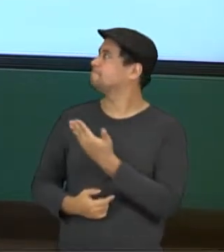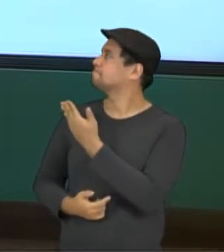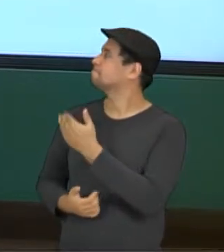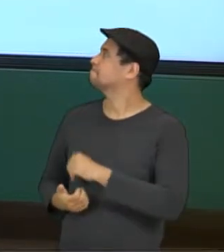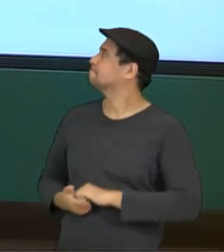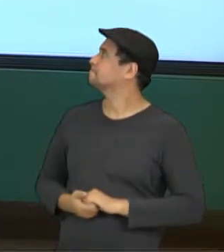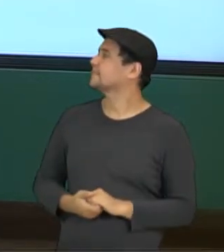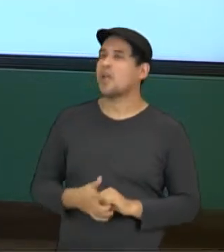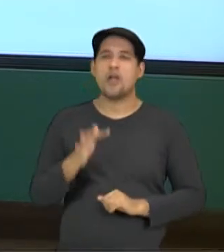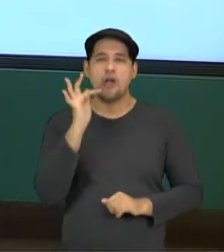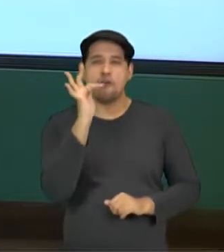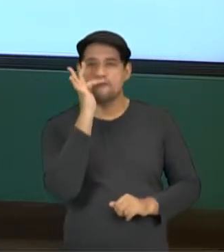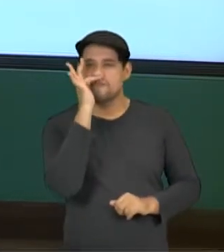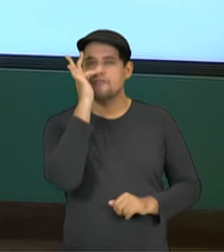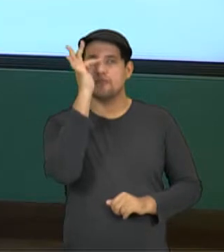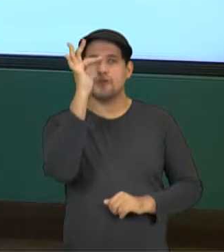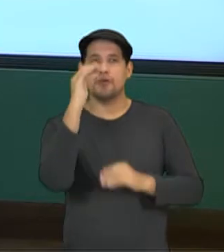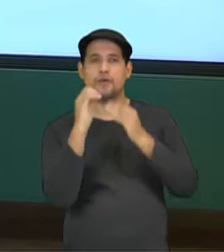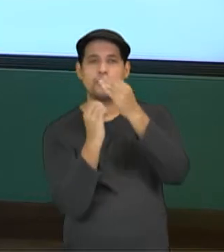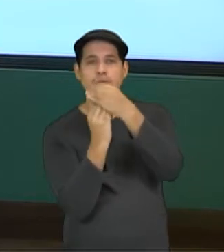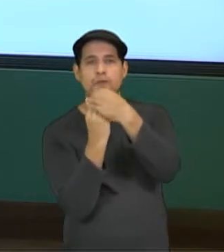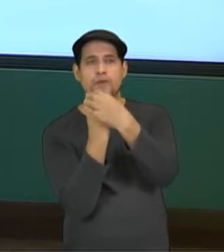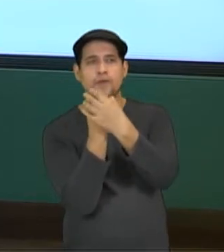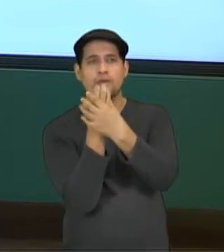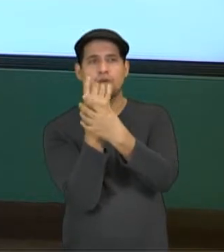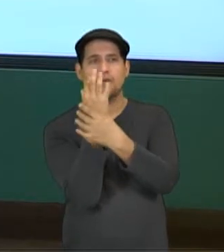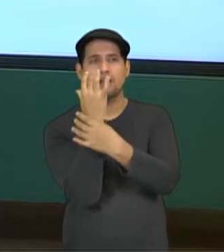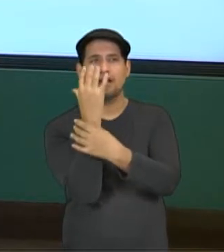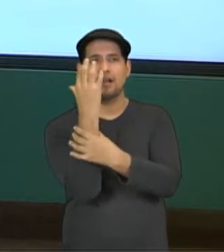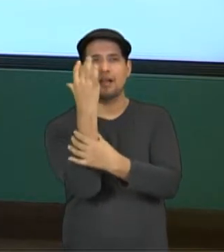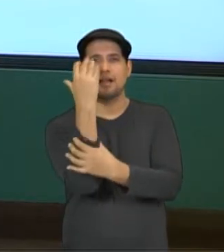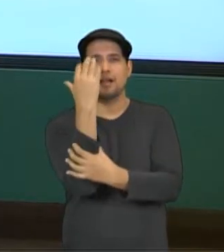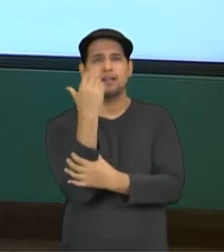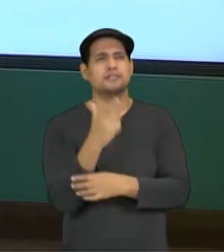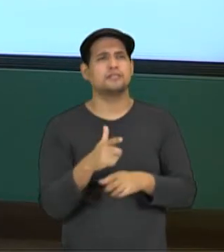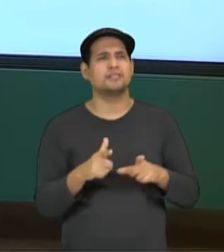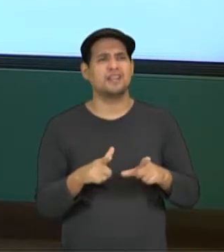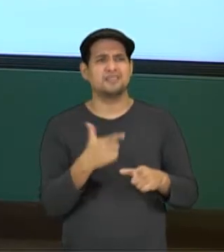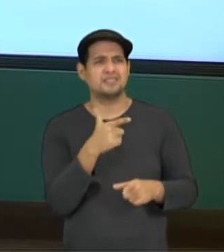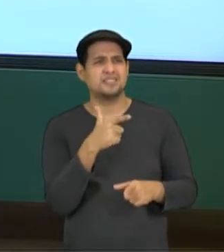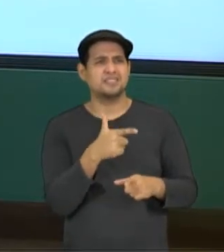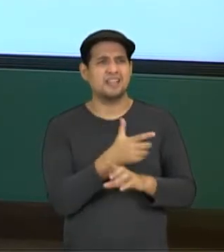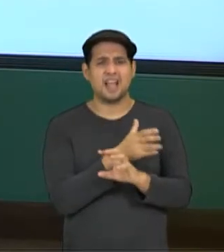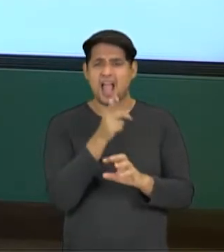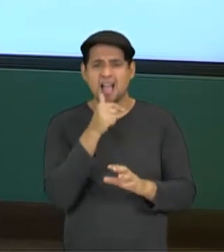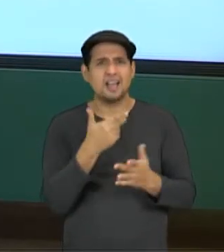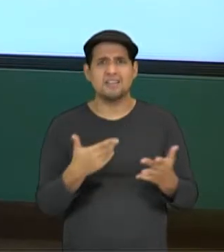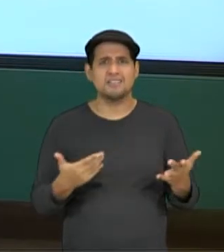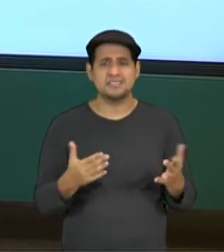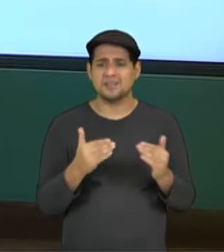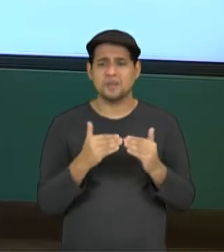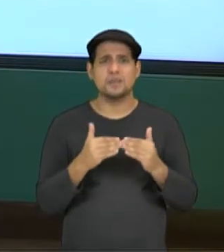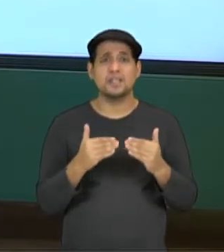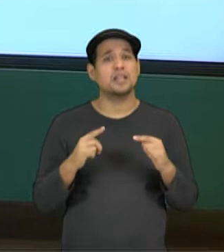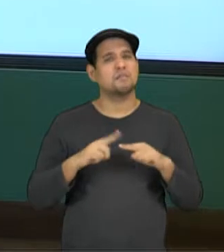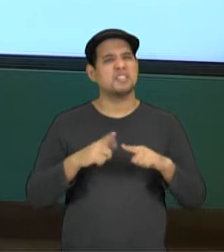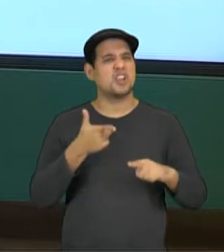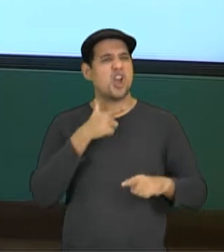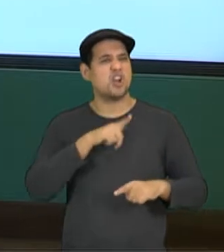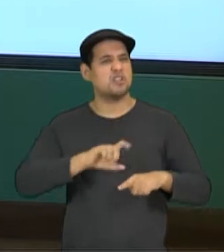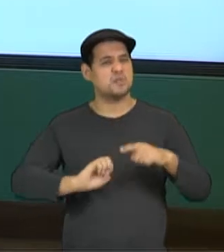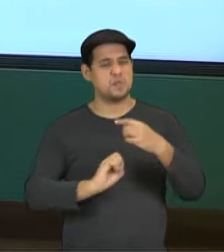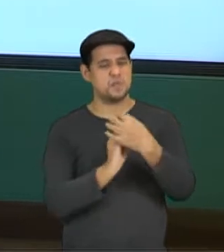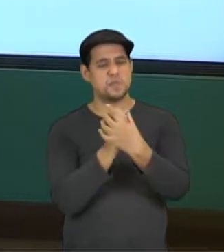né? Dessa flor que nasceu aí praticamente numa região, né? Inóspita ali, que não era favorável, mas ela